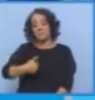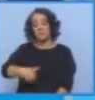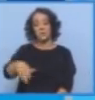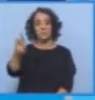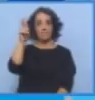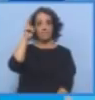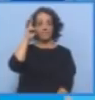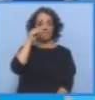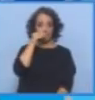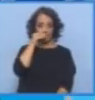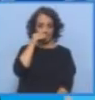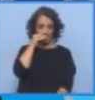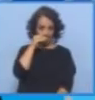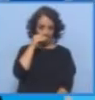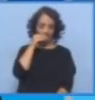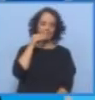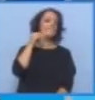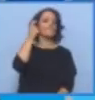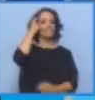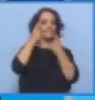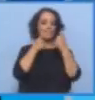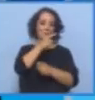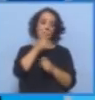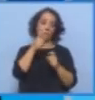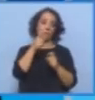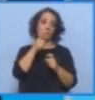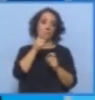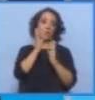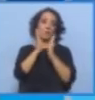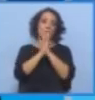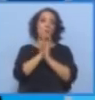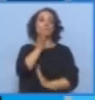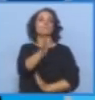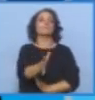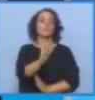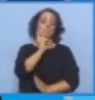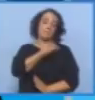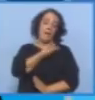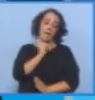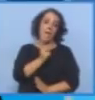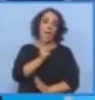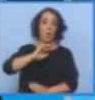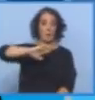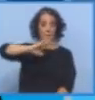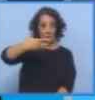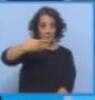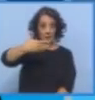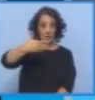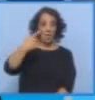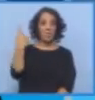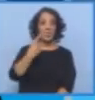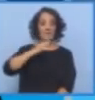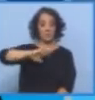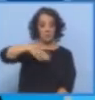tomar consciência, para isso também serve a palavra de Deus, para tomarmos consciência que às vezes o primeiro lugar deve ser o do primeiro lugar para